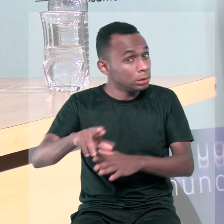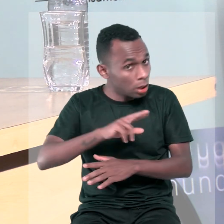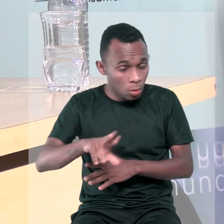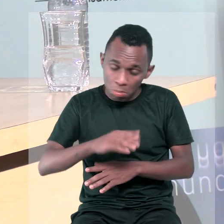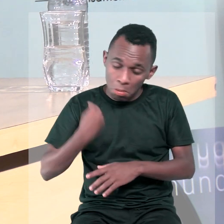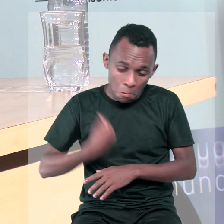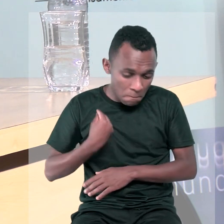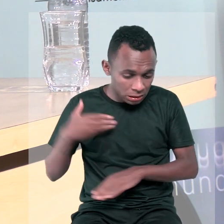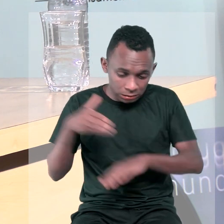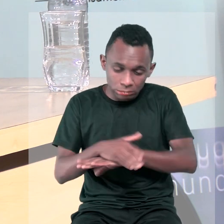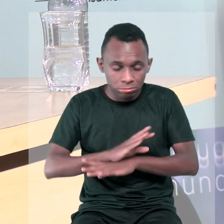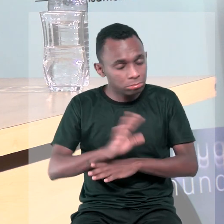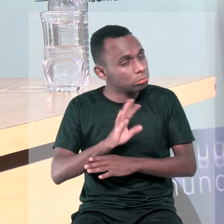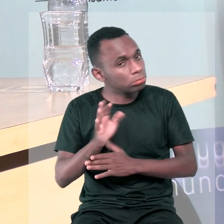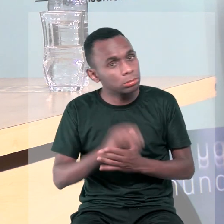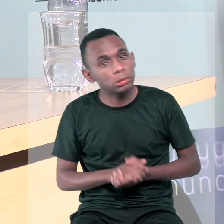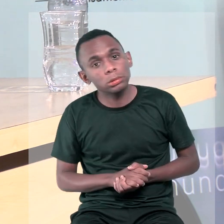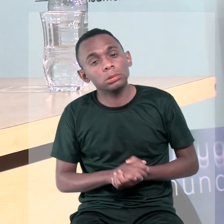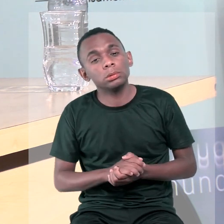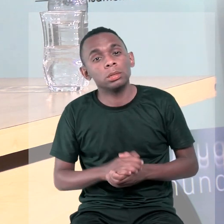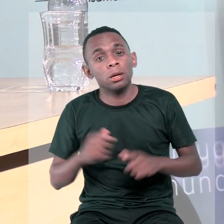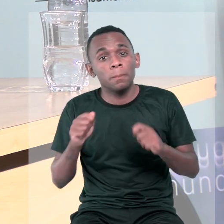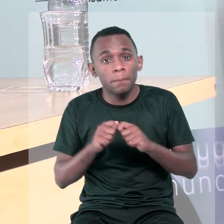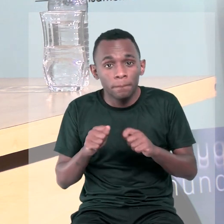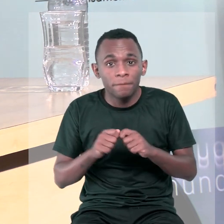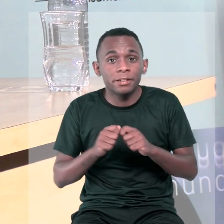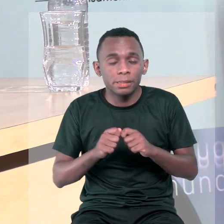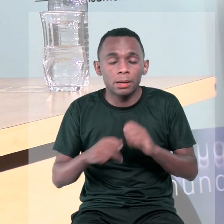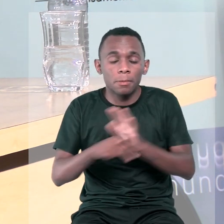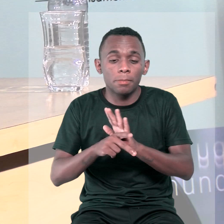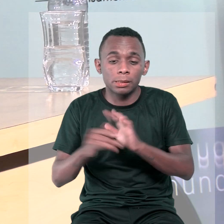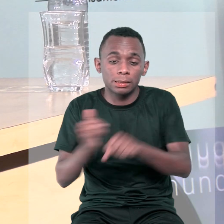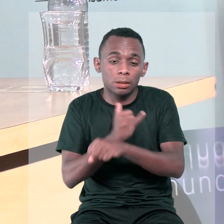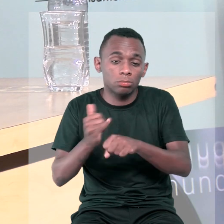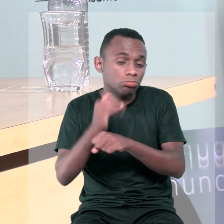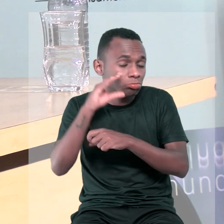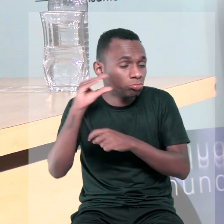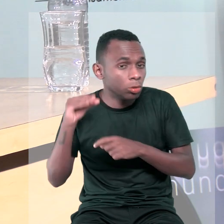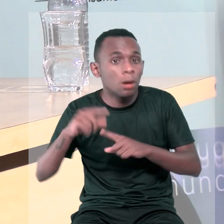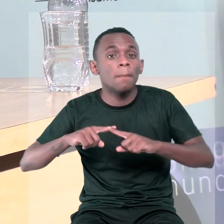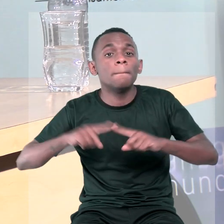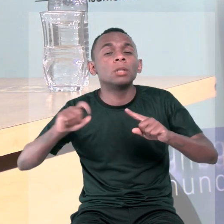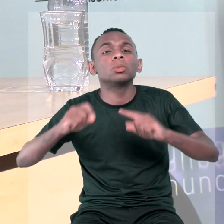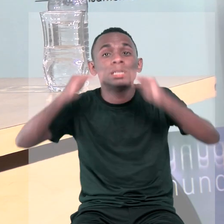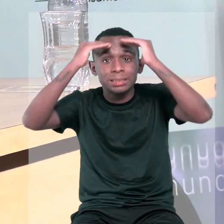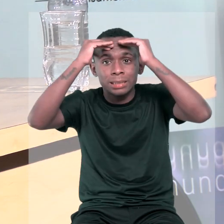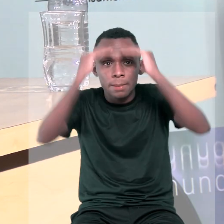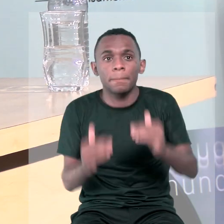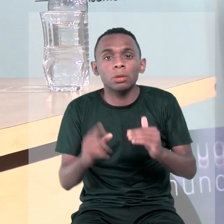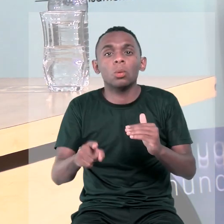basilar, sem o qual uma estrutura como a máquina